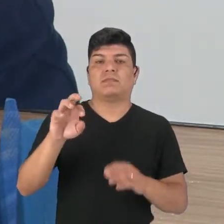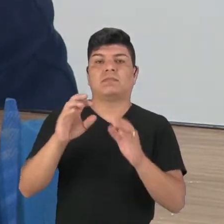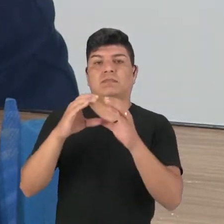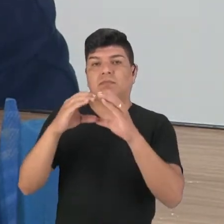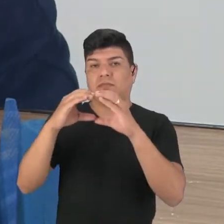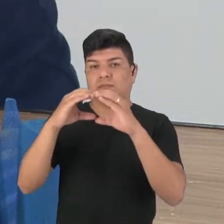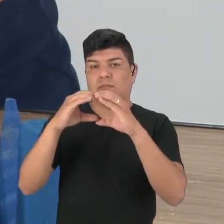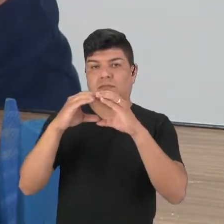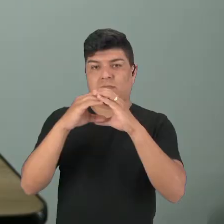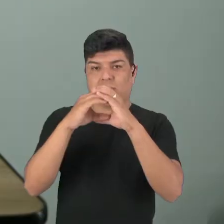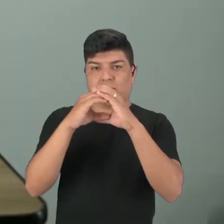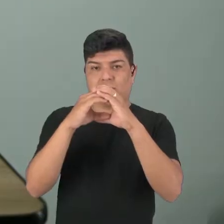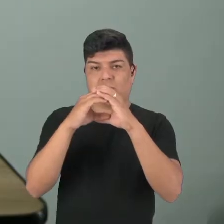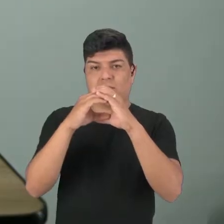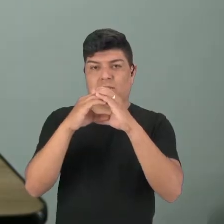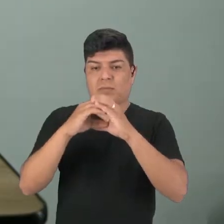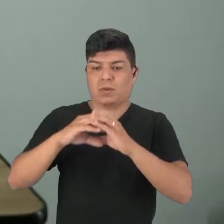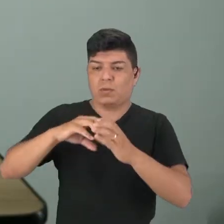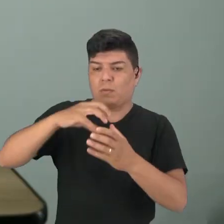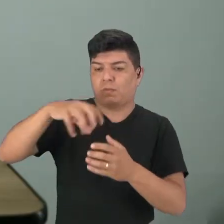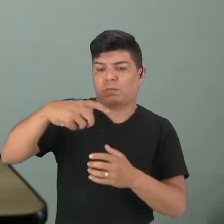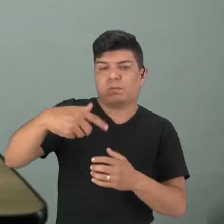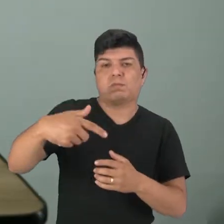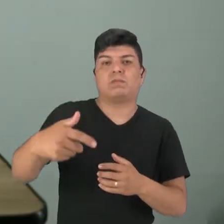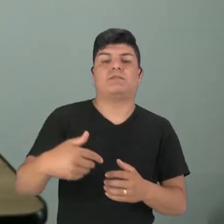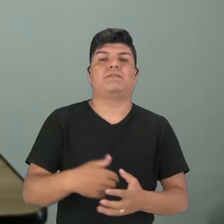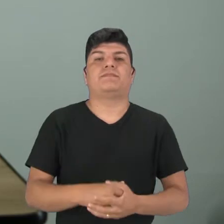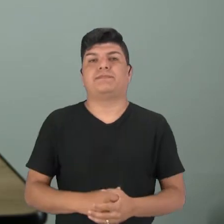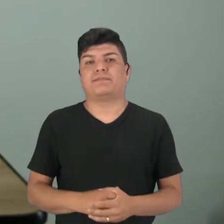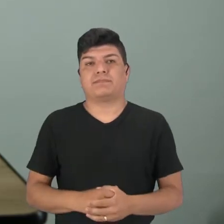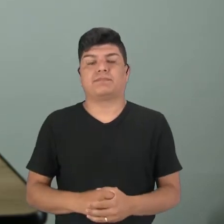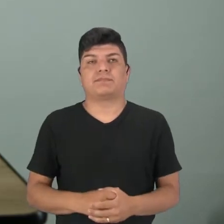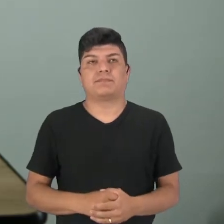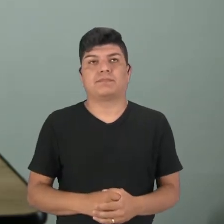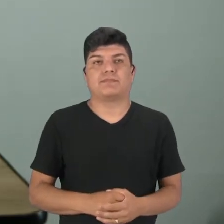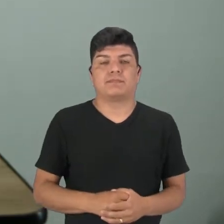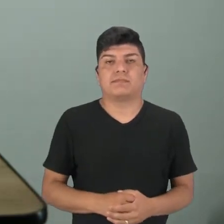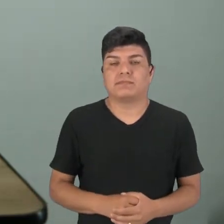Ela rola, né? Então, eu vou te separar as que rolam, tá bom?